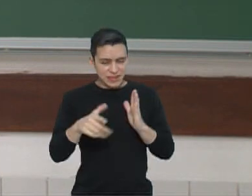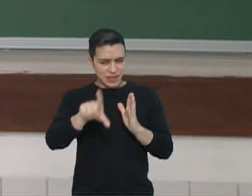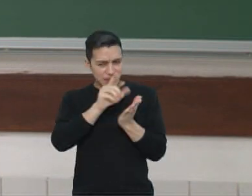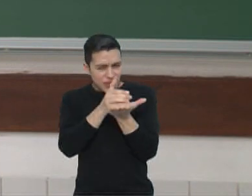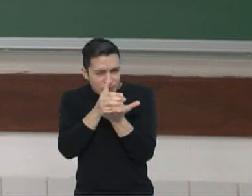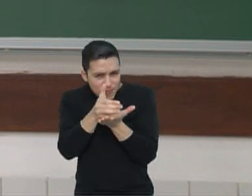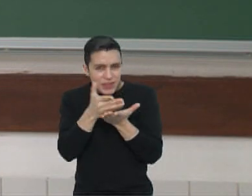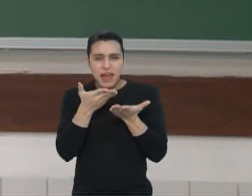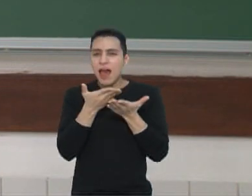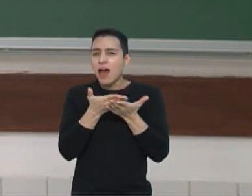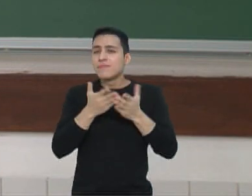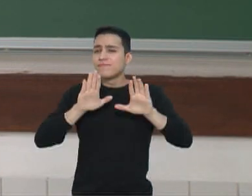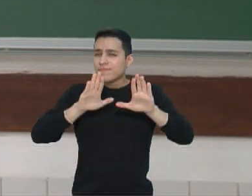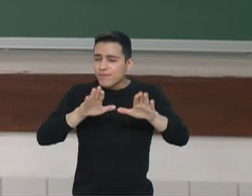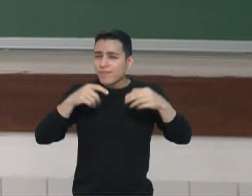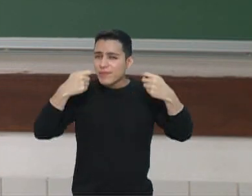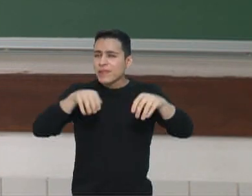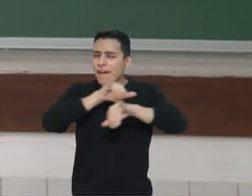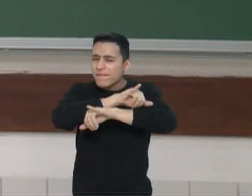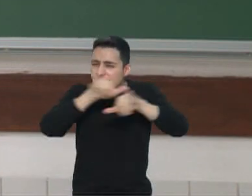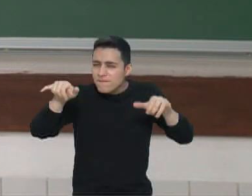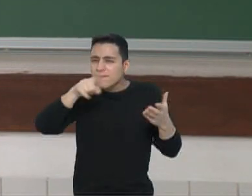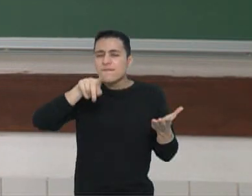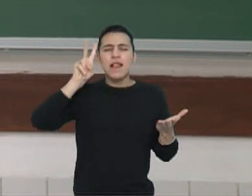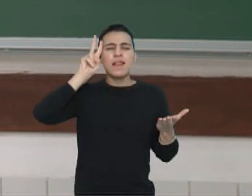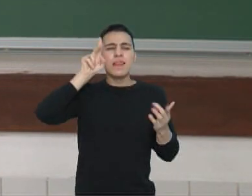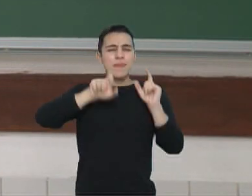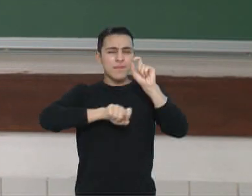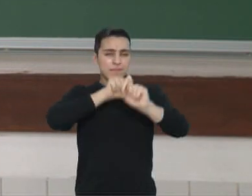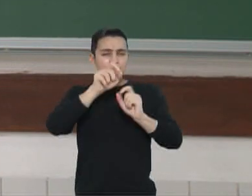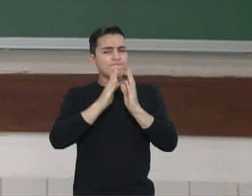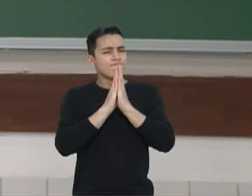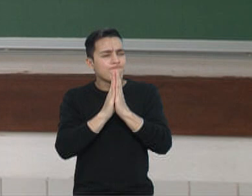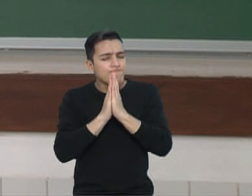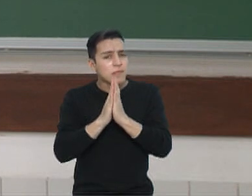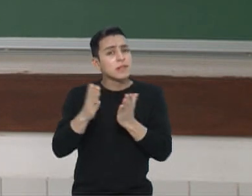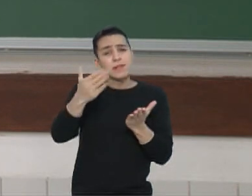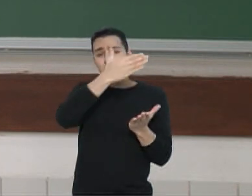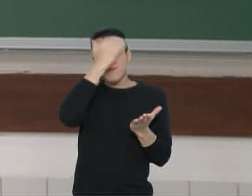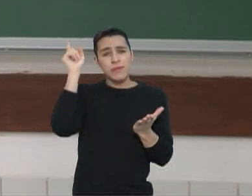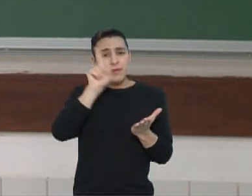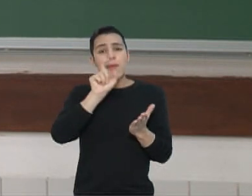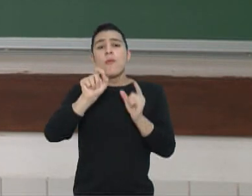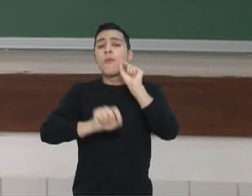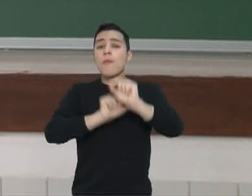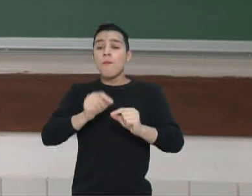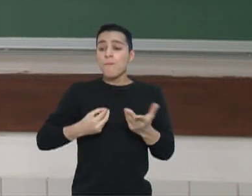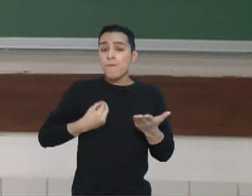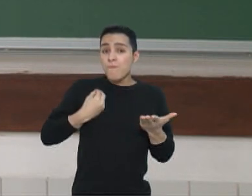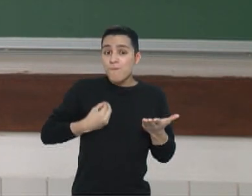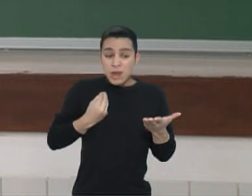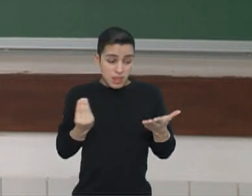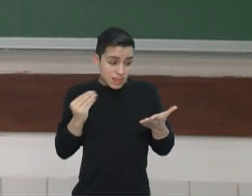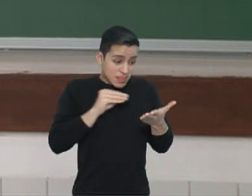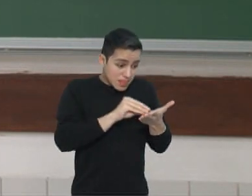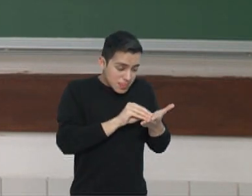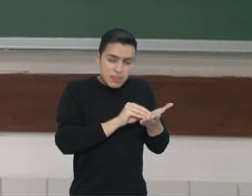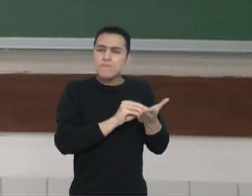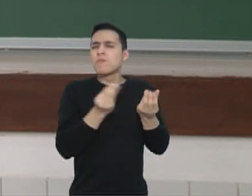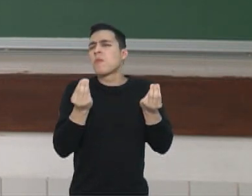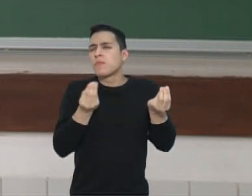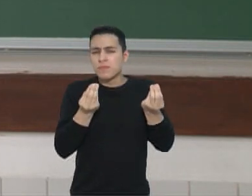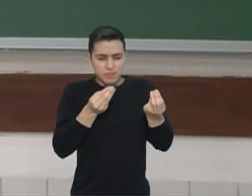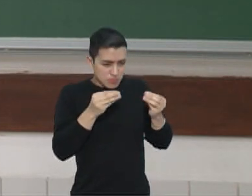gente começar a aula, eu preciso fazer um lembrete. Não se esqueçam de registrar a presença no Classroom. Você entrará